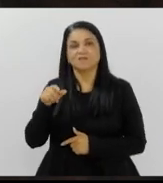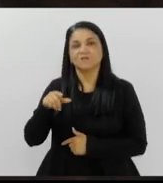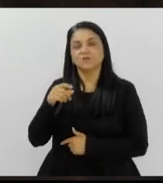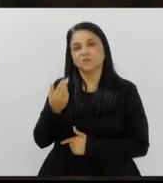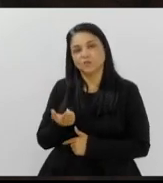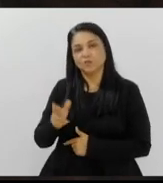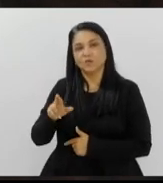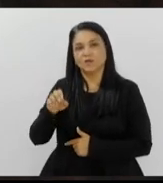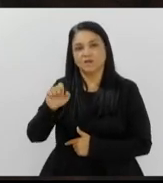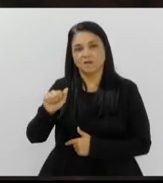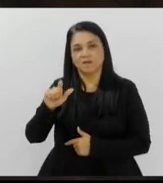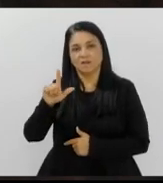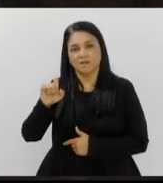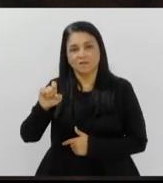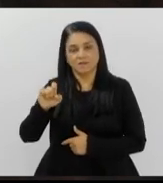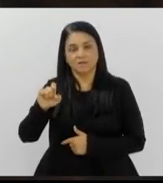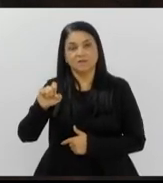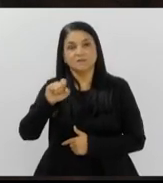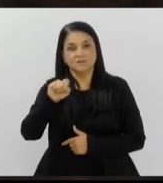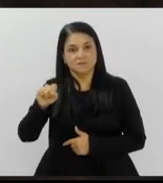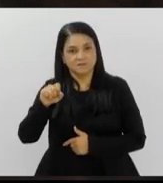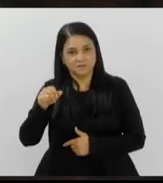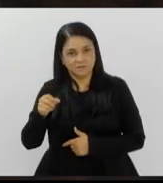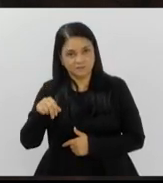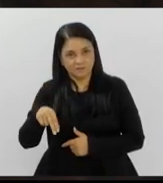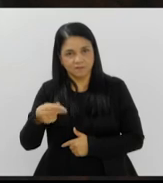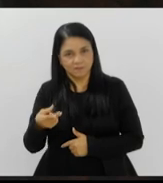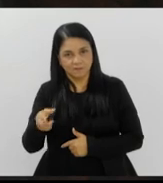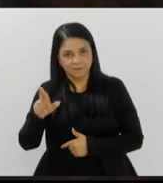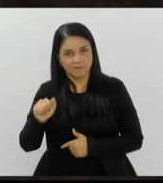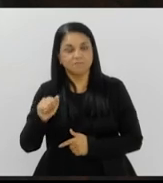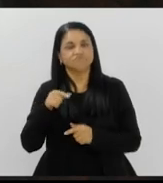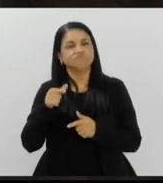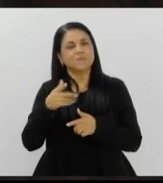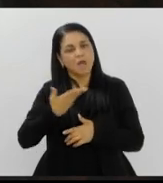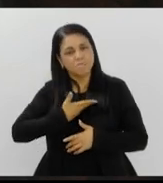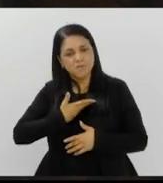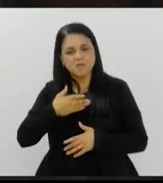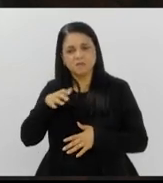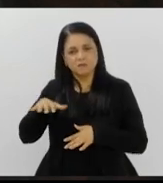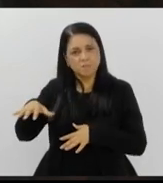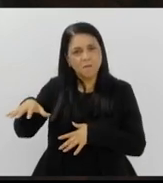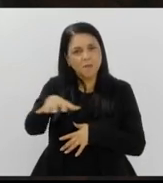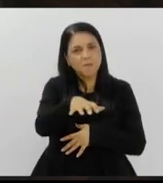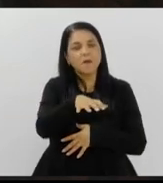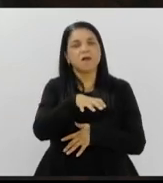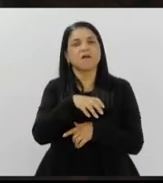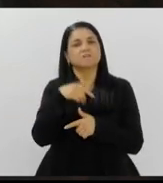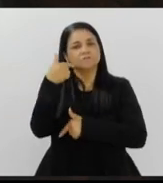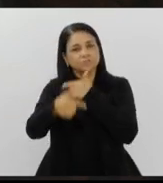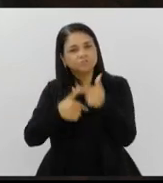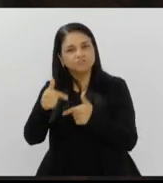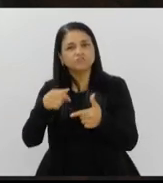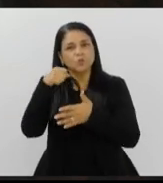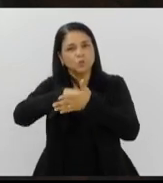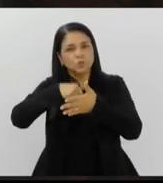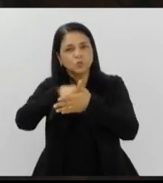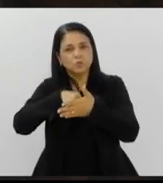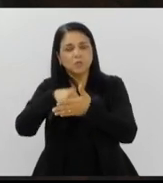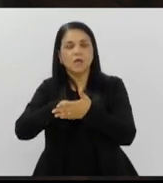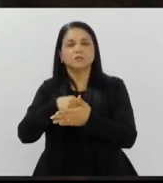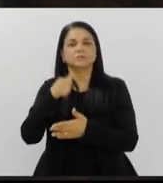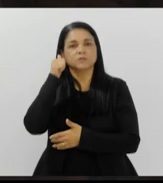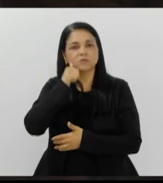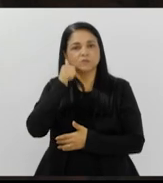só advogada, é amiga. A gente milita em vários espaços, é uma mulher que tem lutado também aí pelas mulheres da carreira